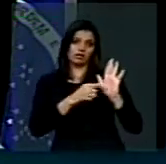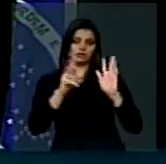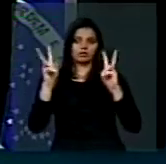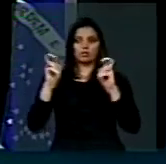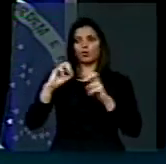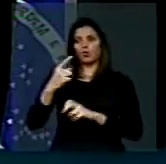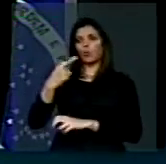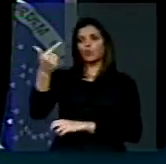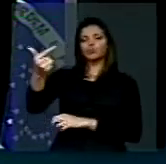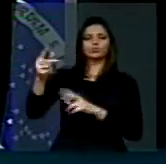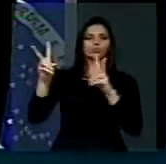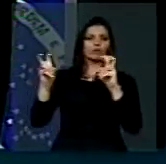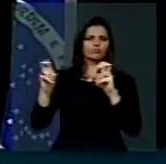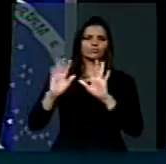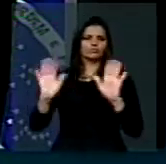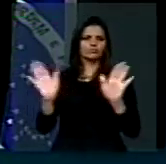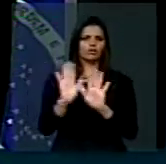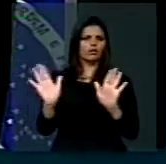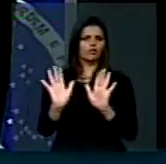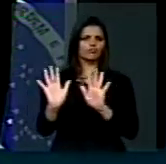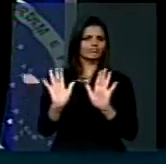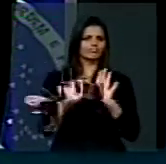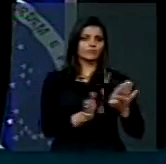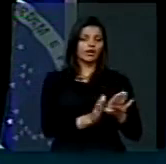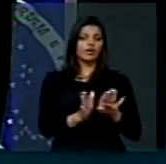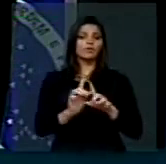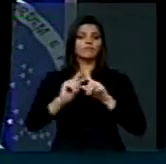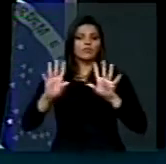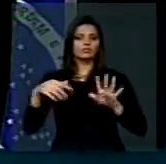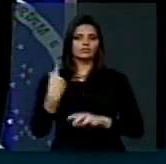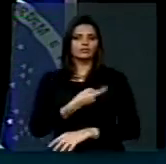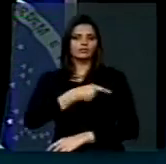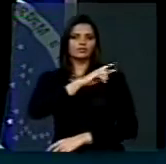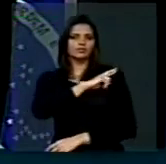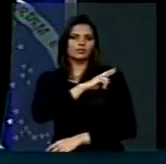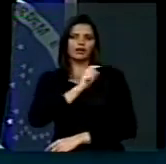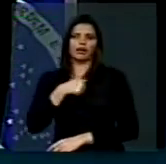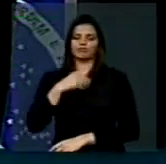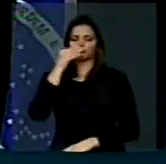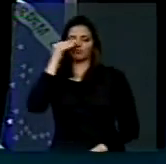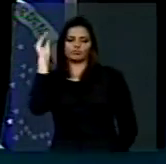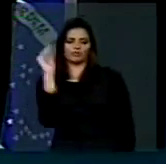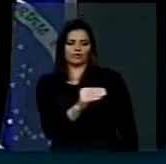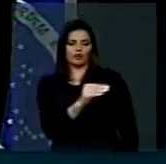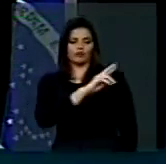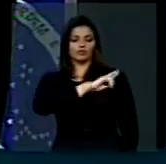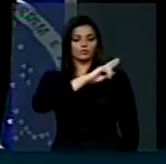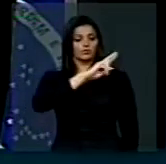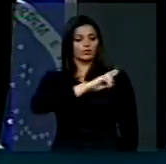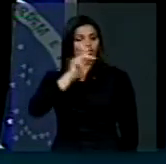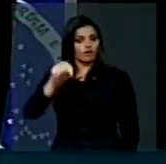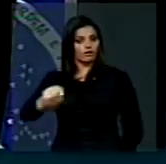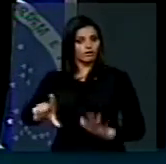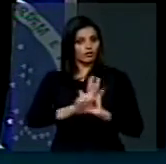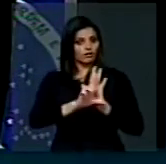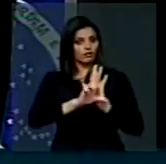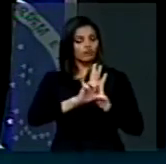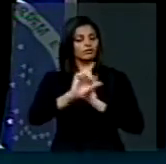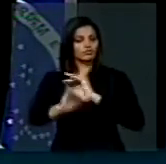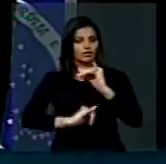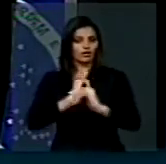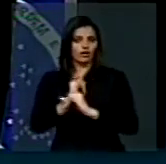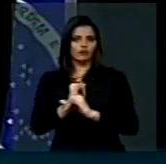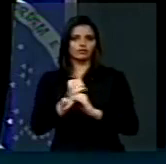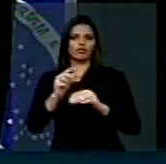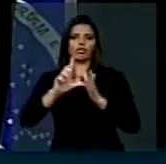tema. Mas isso não nos dá a prerrogativa de ignorarmos o tamanho da responsabilidade que temos sobre esse assunto e